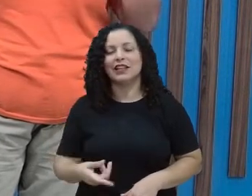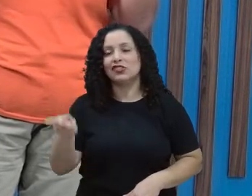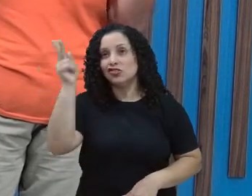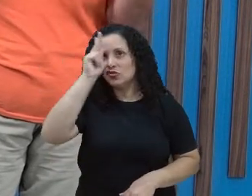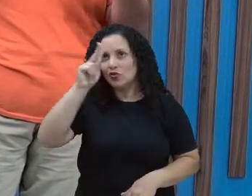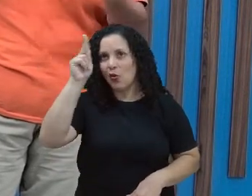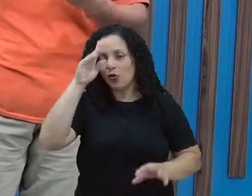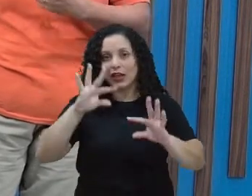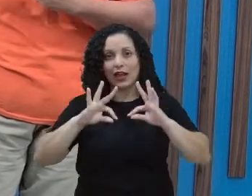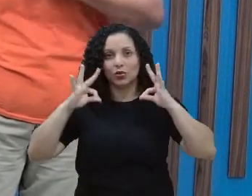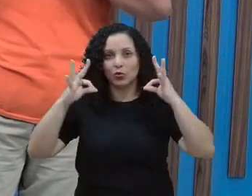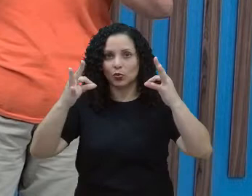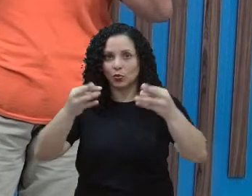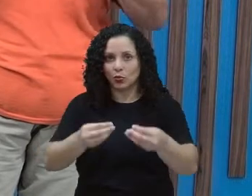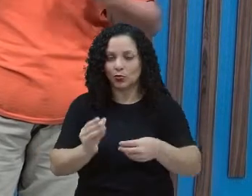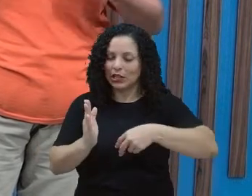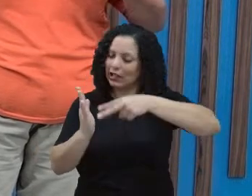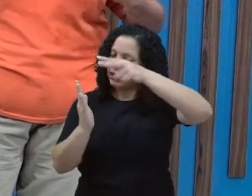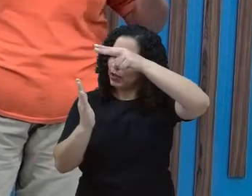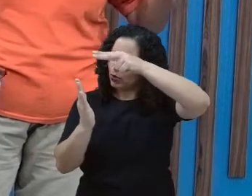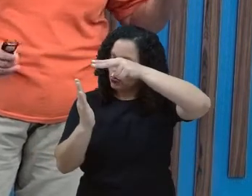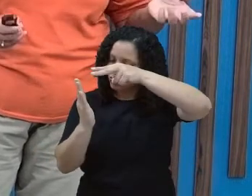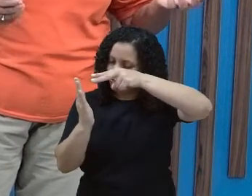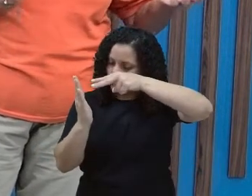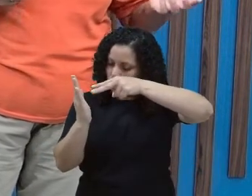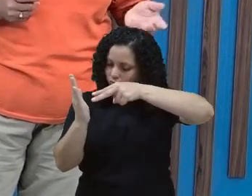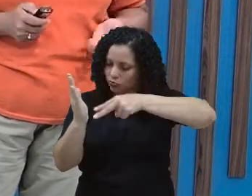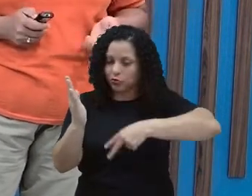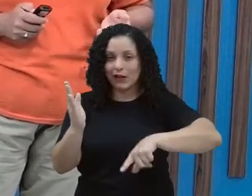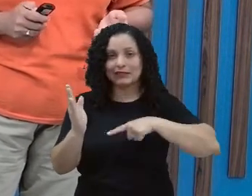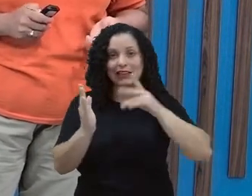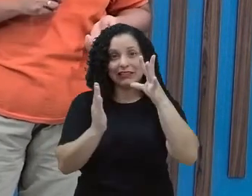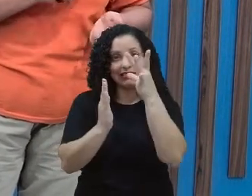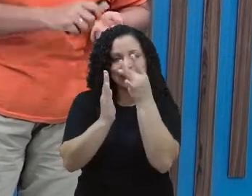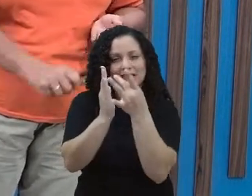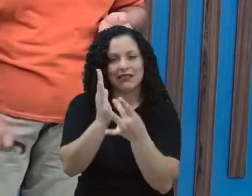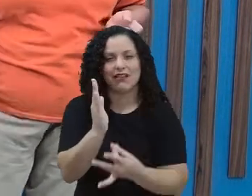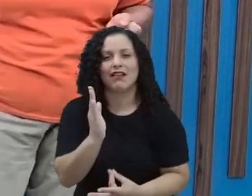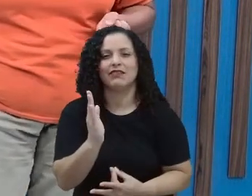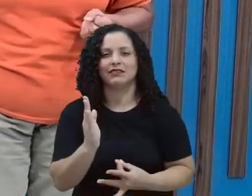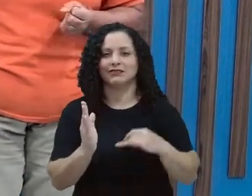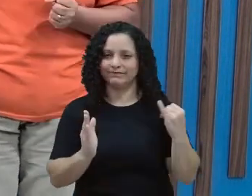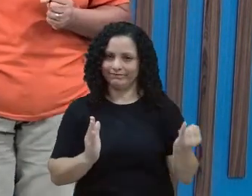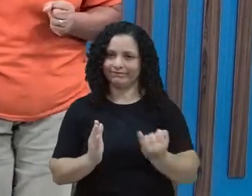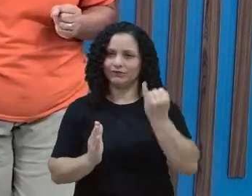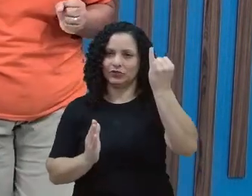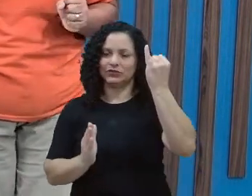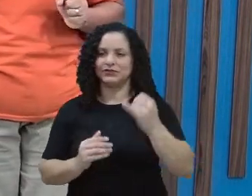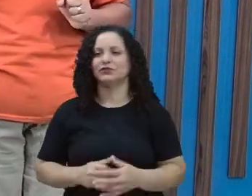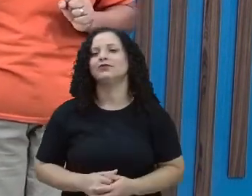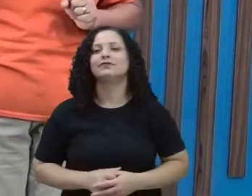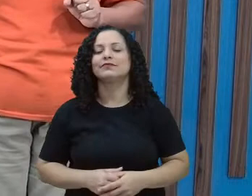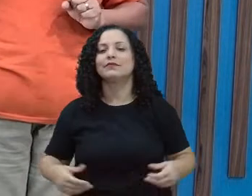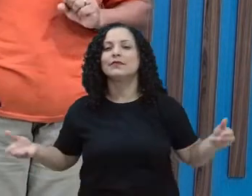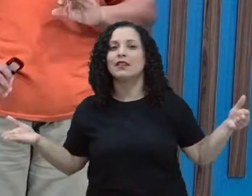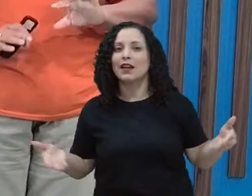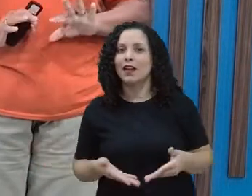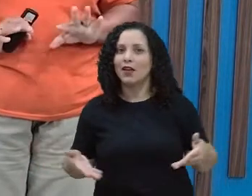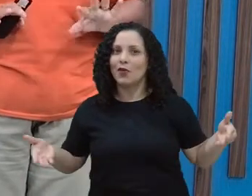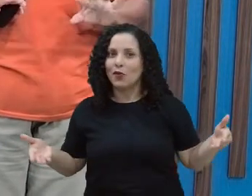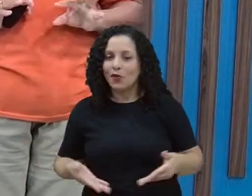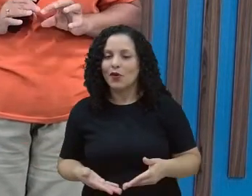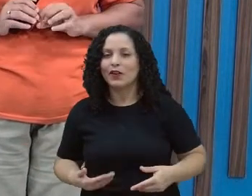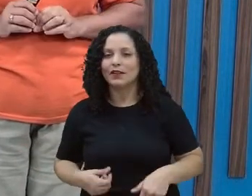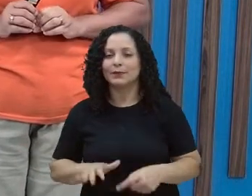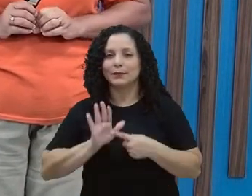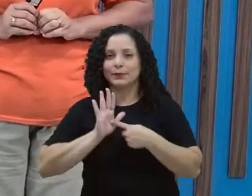porque vocês vão ver que é uma história riquíssima de detalhes, tá certo? Olha só, eu trouxe